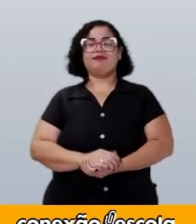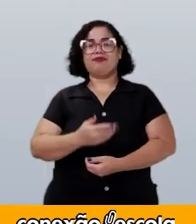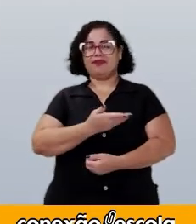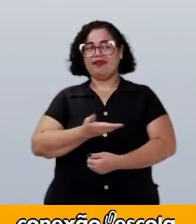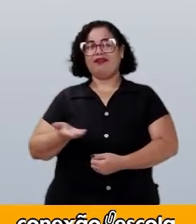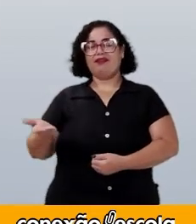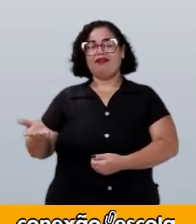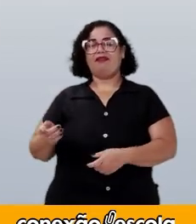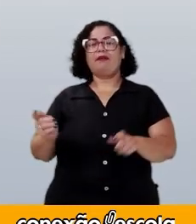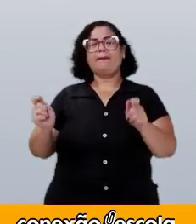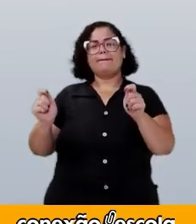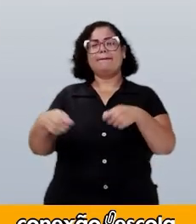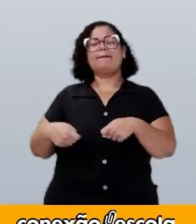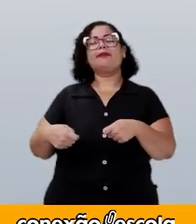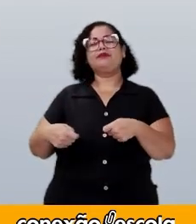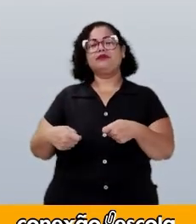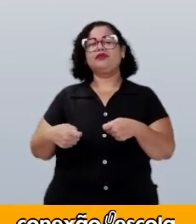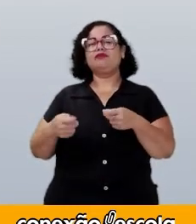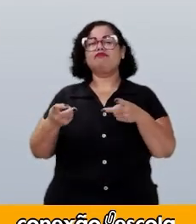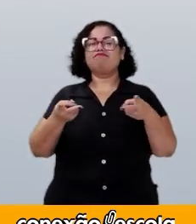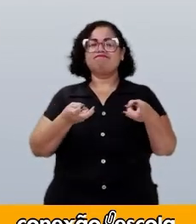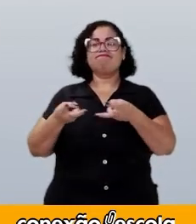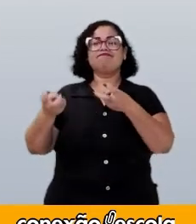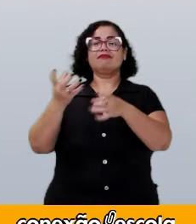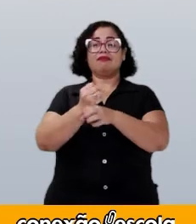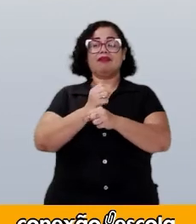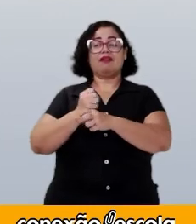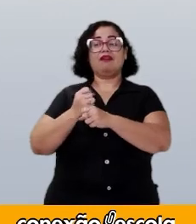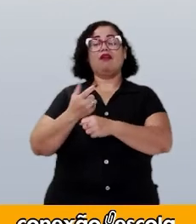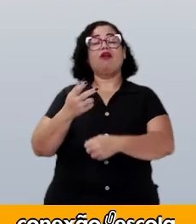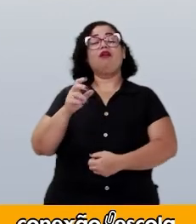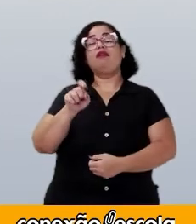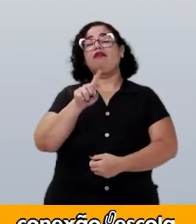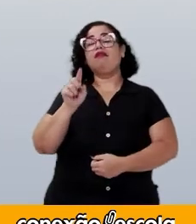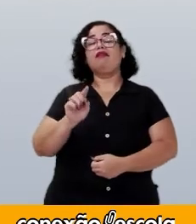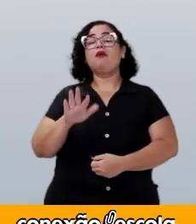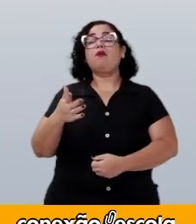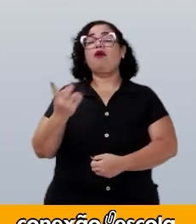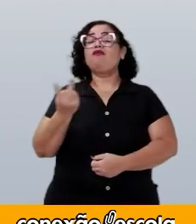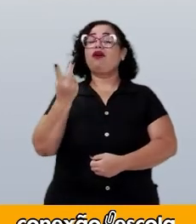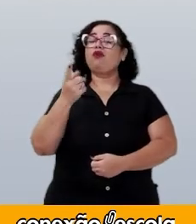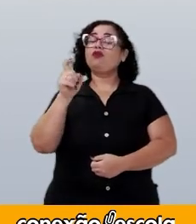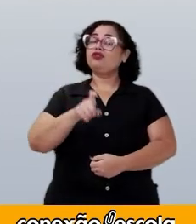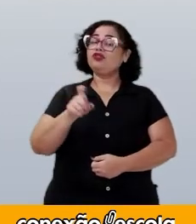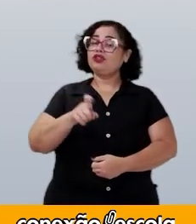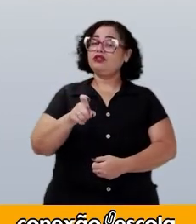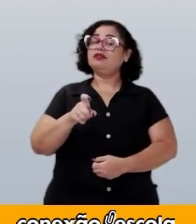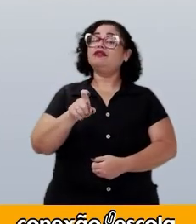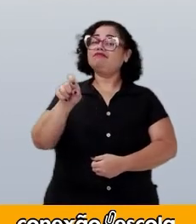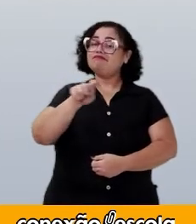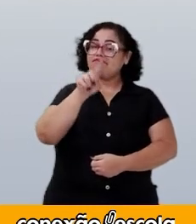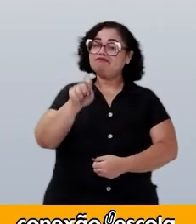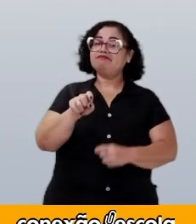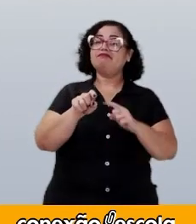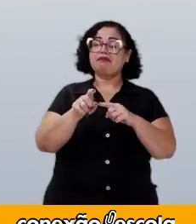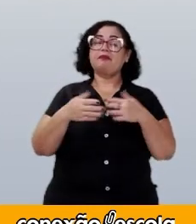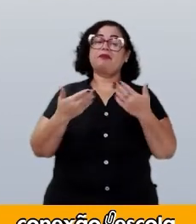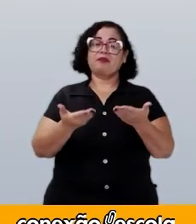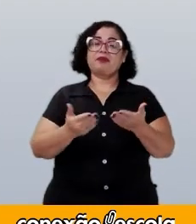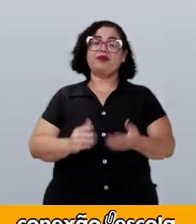Nesse caso, é possível calcular e descobrir o valor de x, por isso chamamos de incógnita.